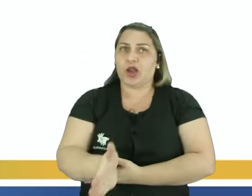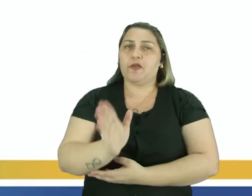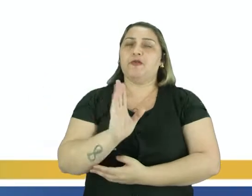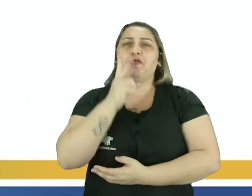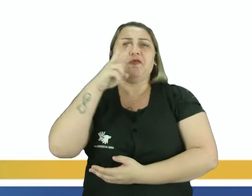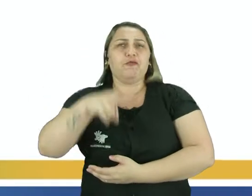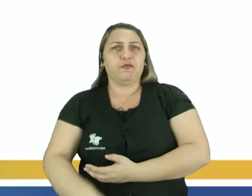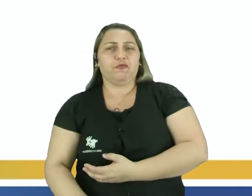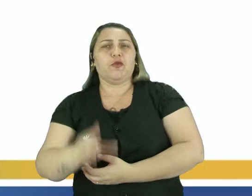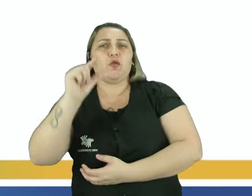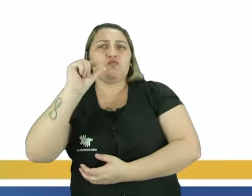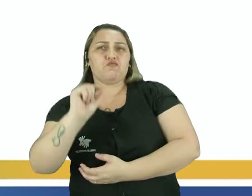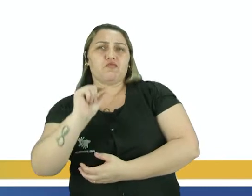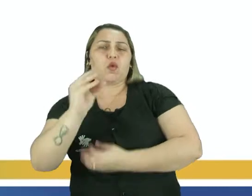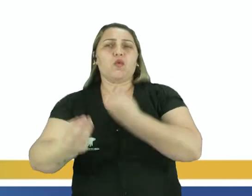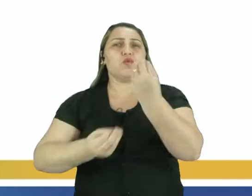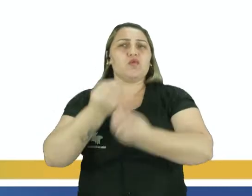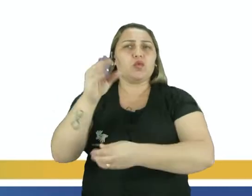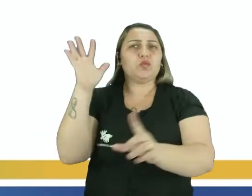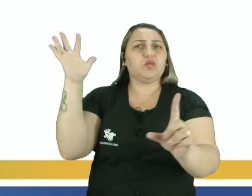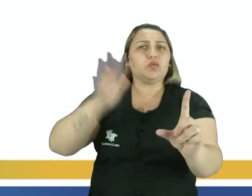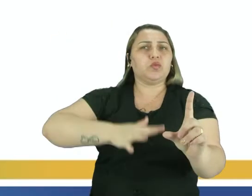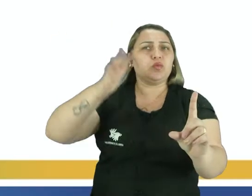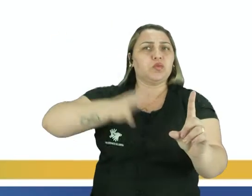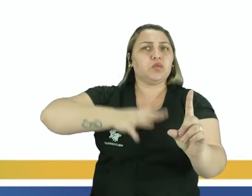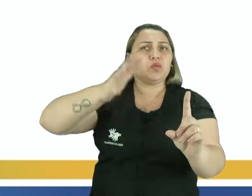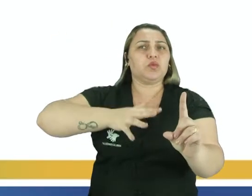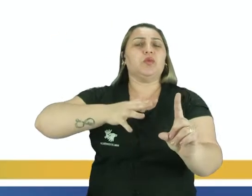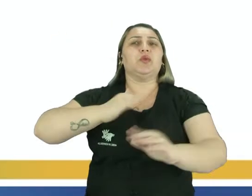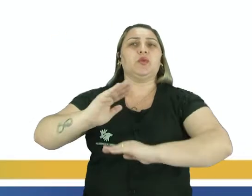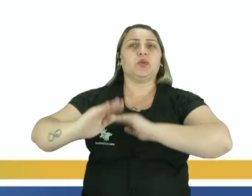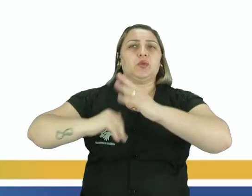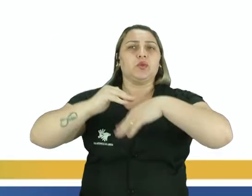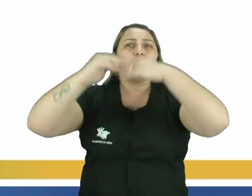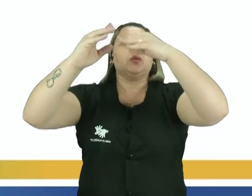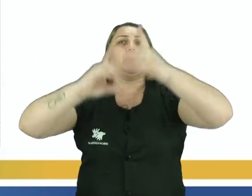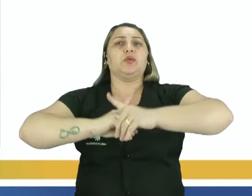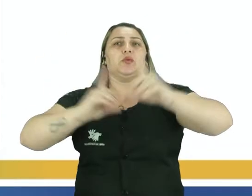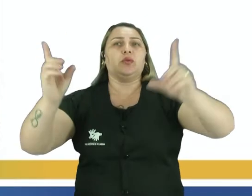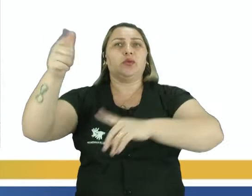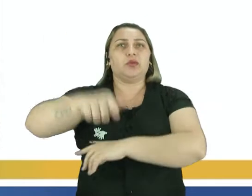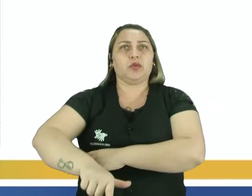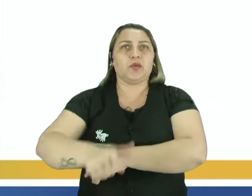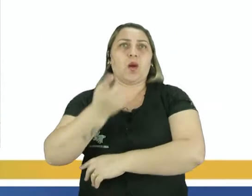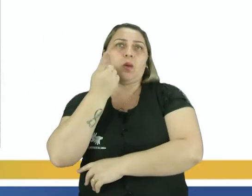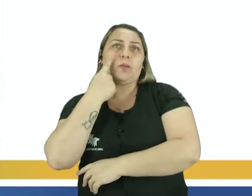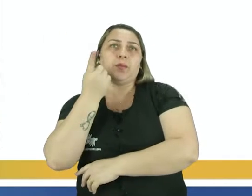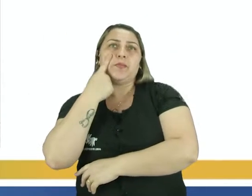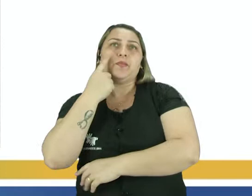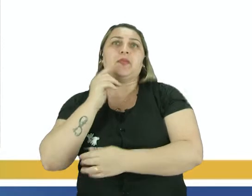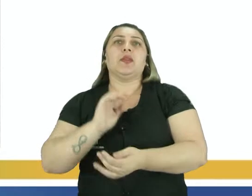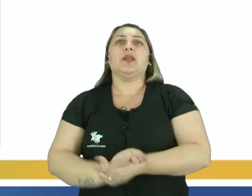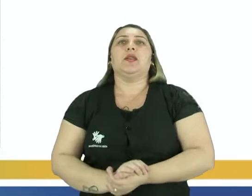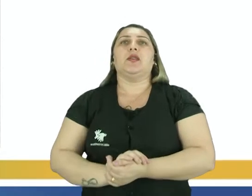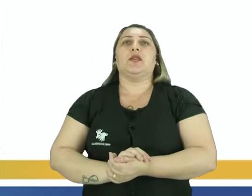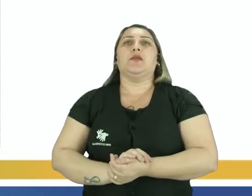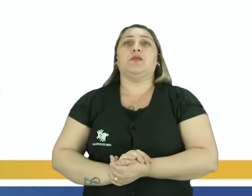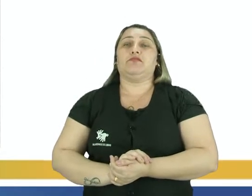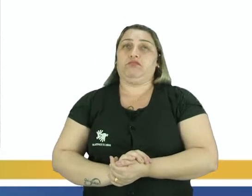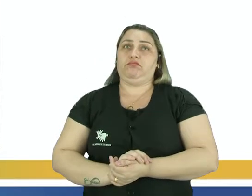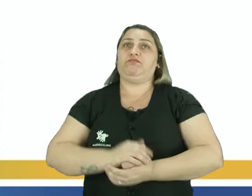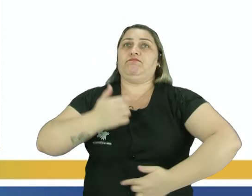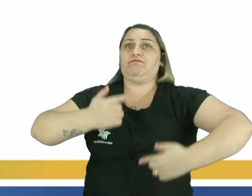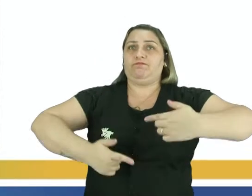do que foi essa Direta Já e de como que ela influenciou esse processo de redemocratização. Observem aí. Direta Já